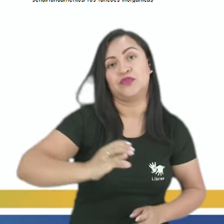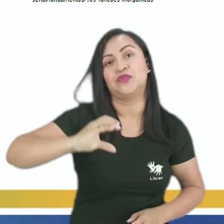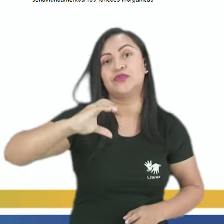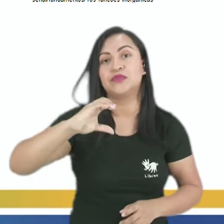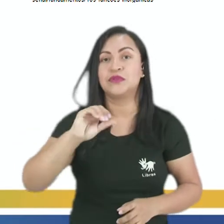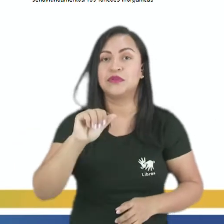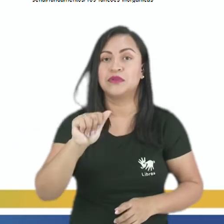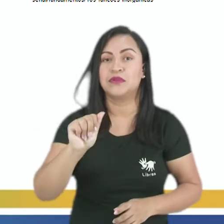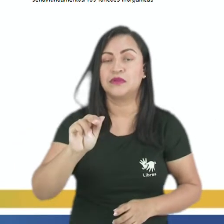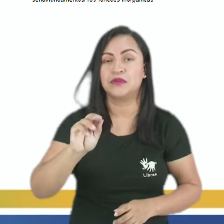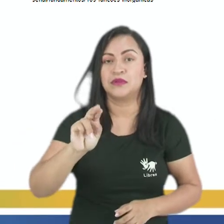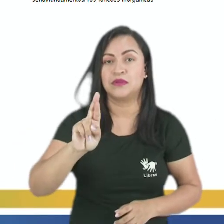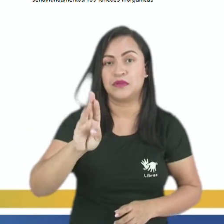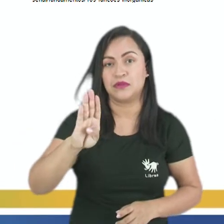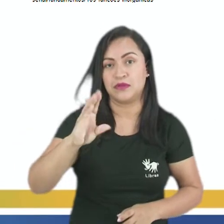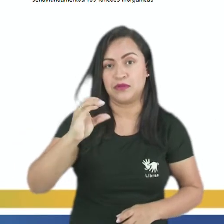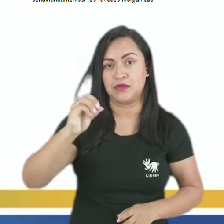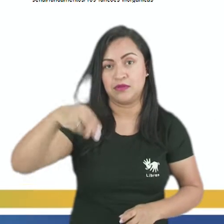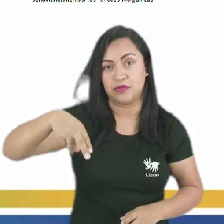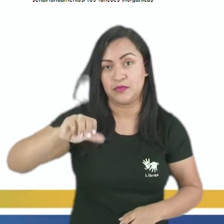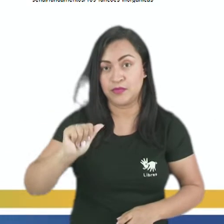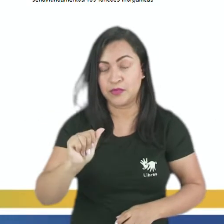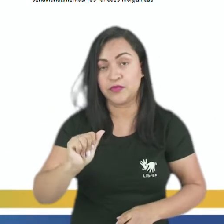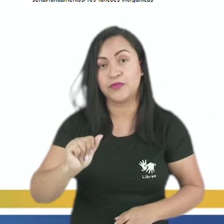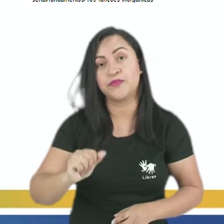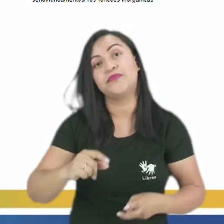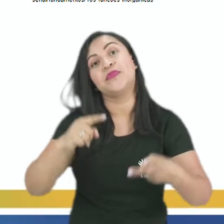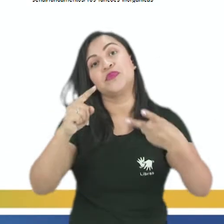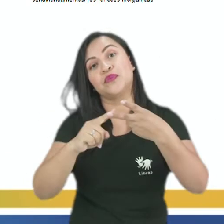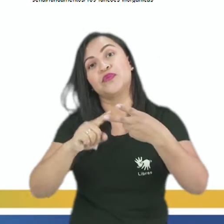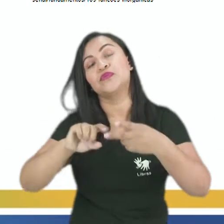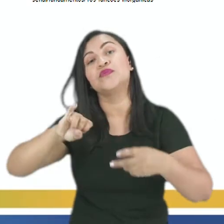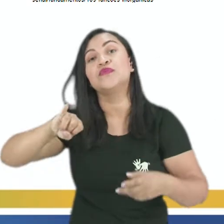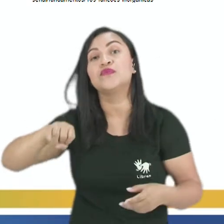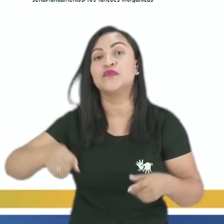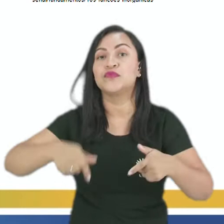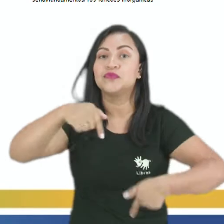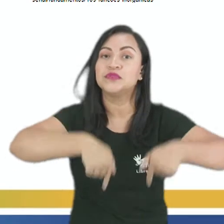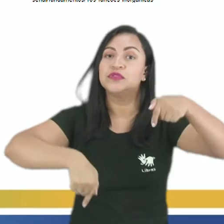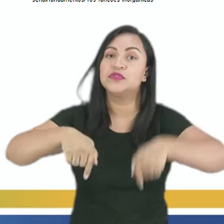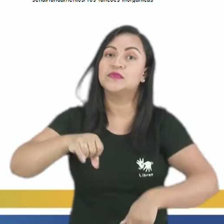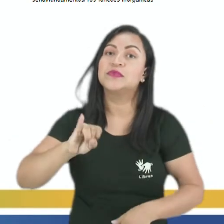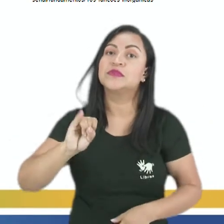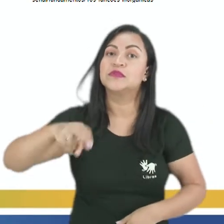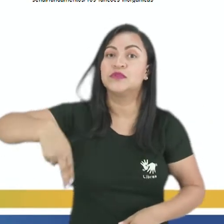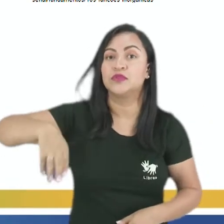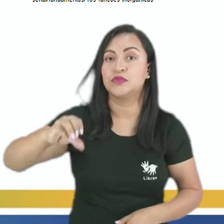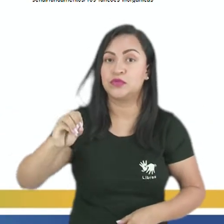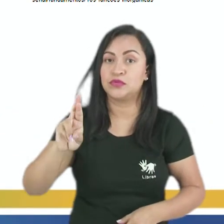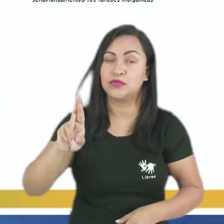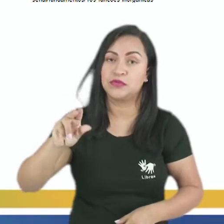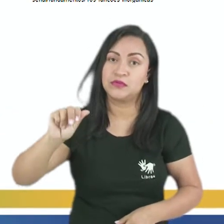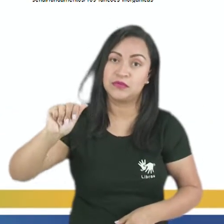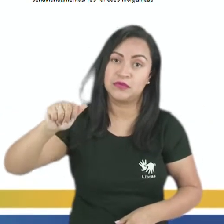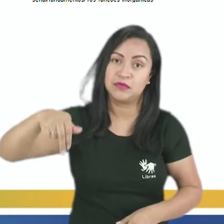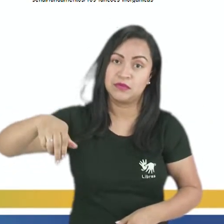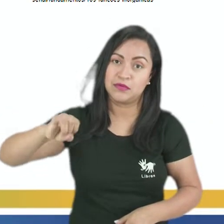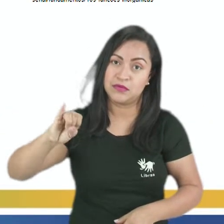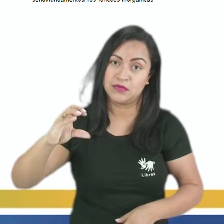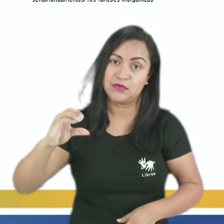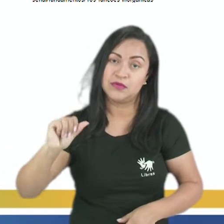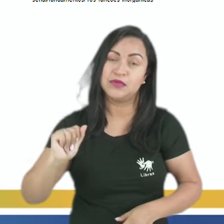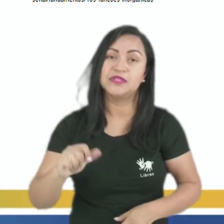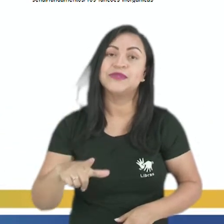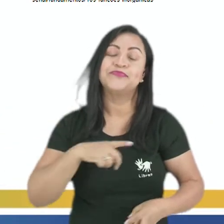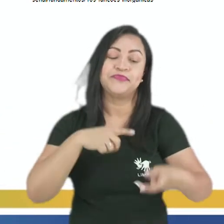tá? E as funções inorgânicas, elas podem ser de três tipos. Nós temos os ácidos, as